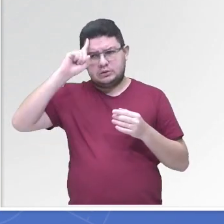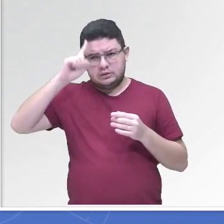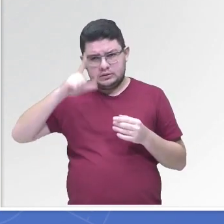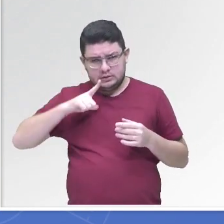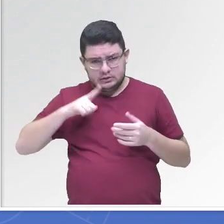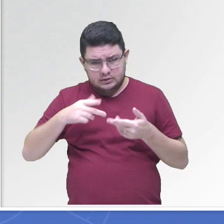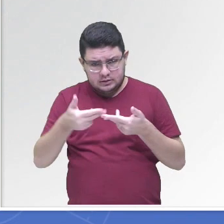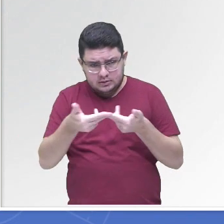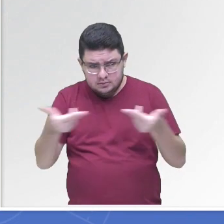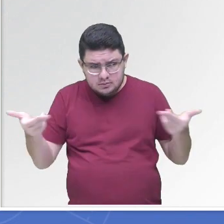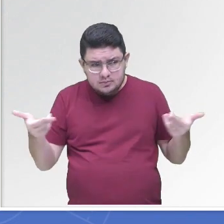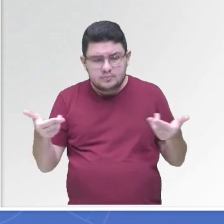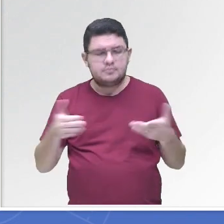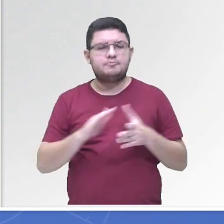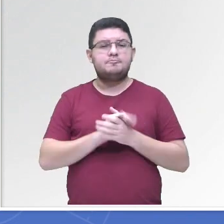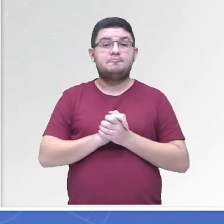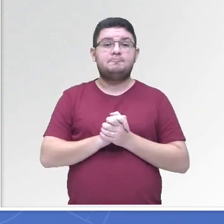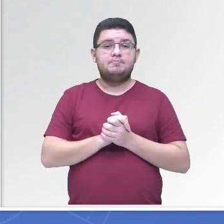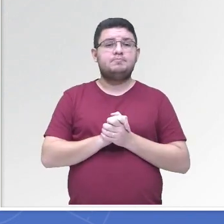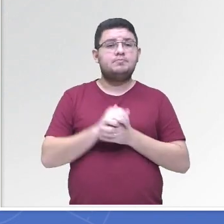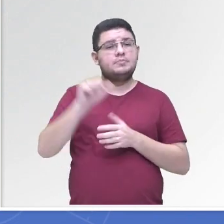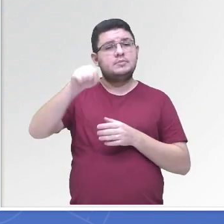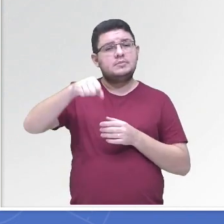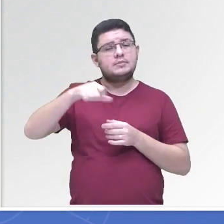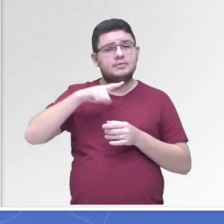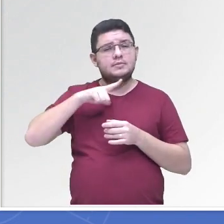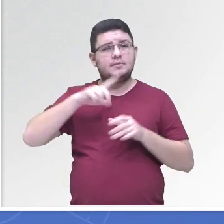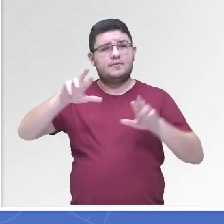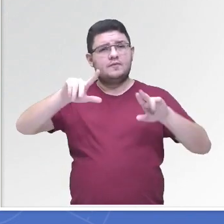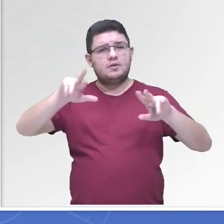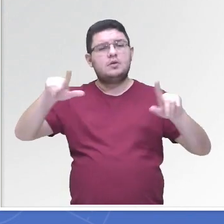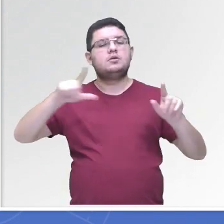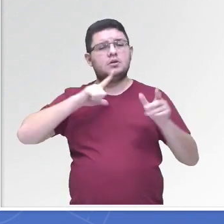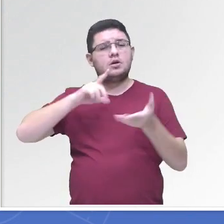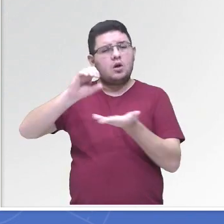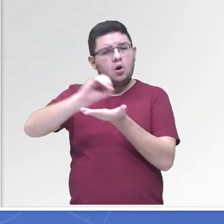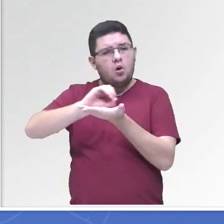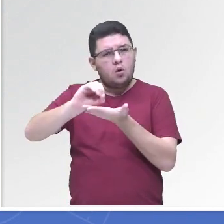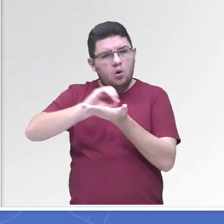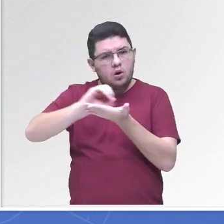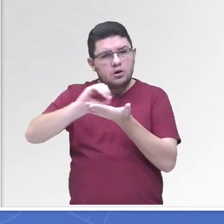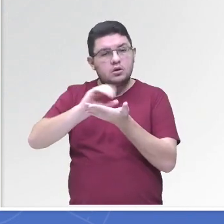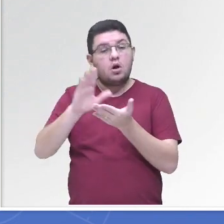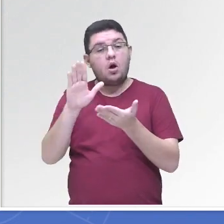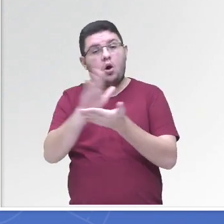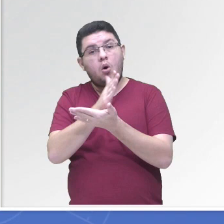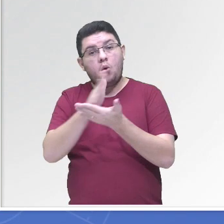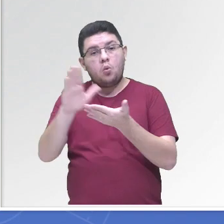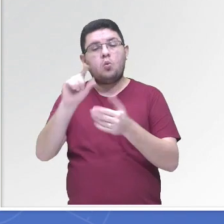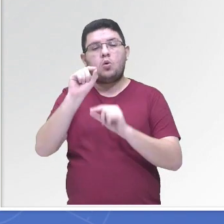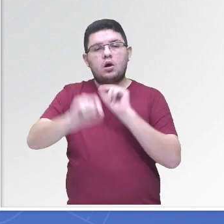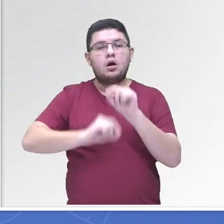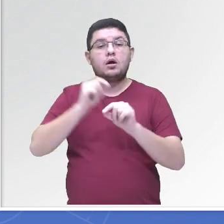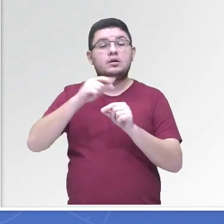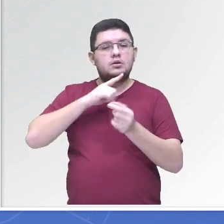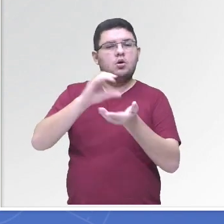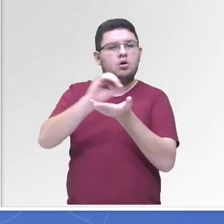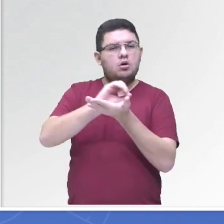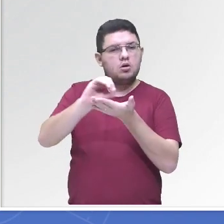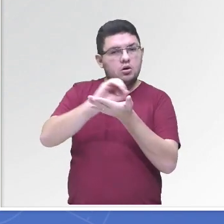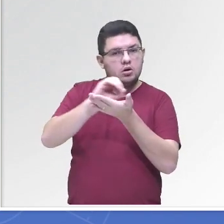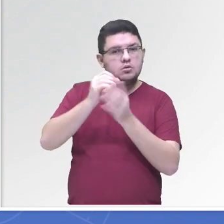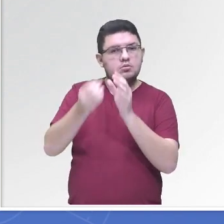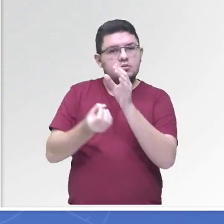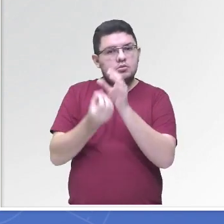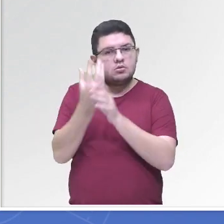Sim, tá? E aí eu vou apresentar para vocês rapidamente algumas substâncias, são hormônios produzidos no